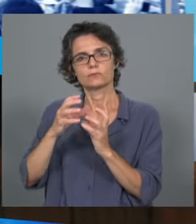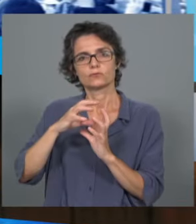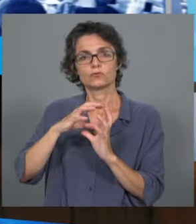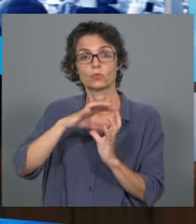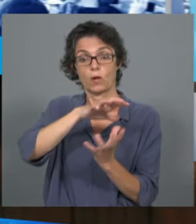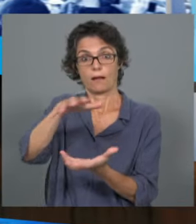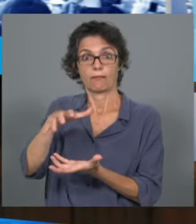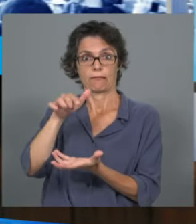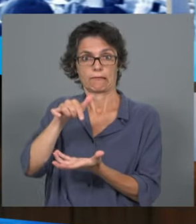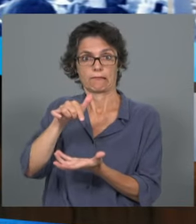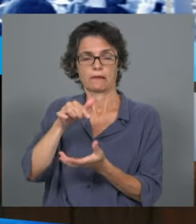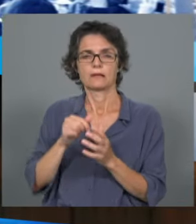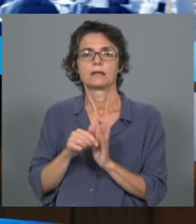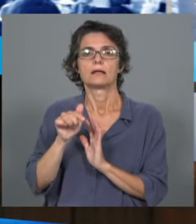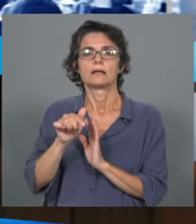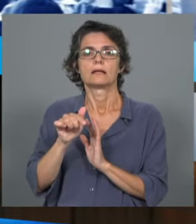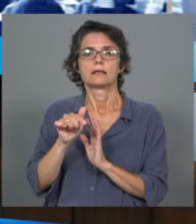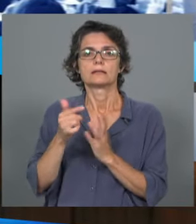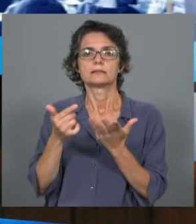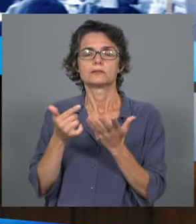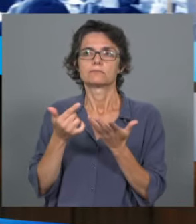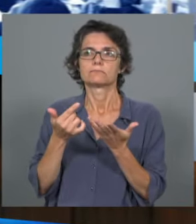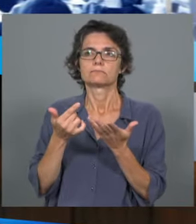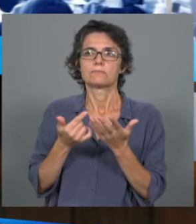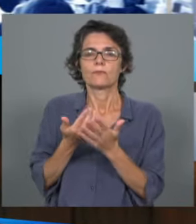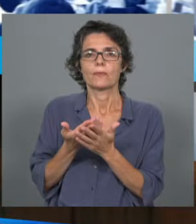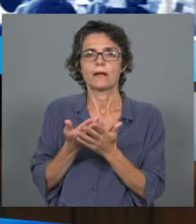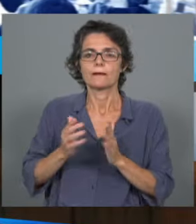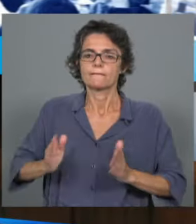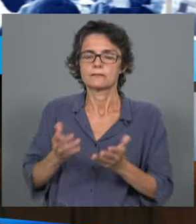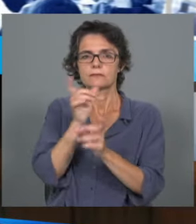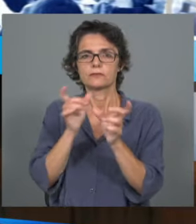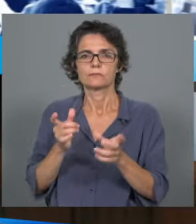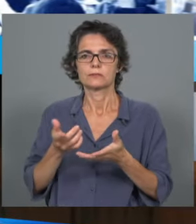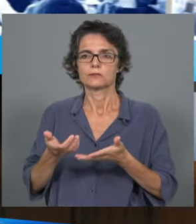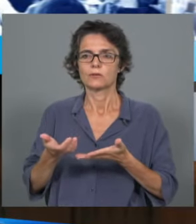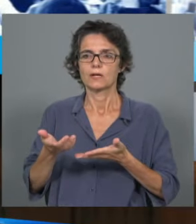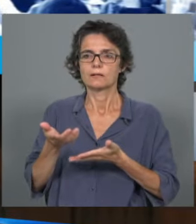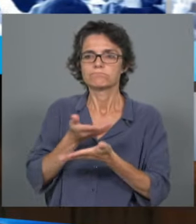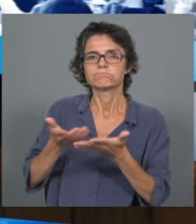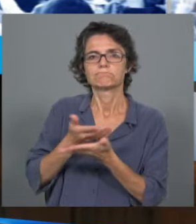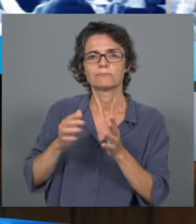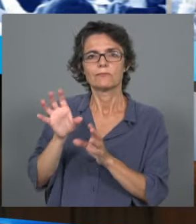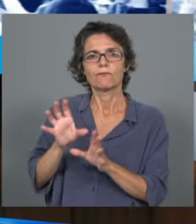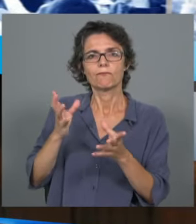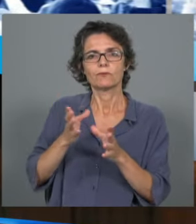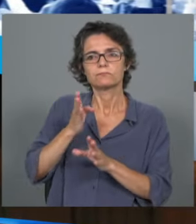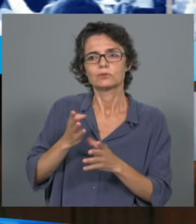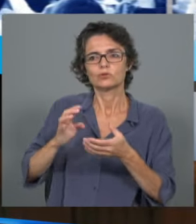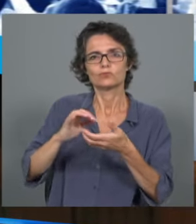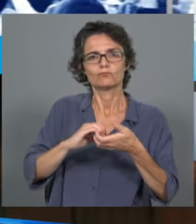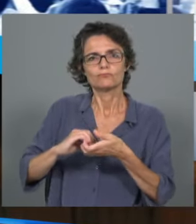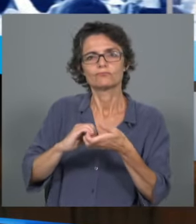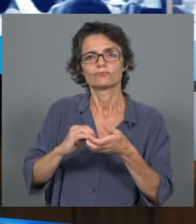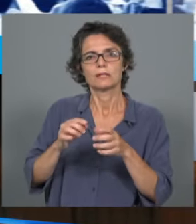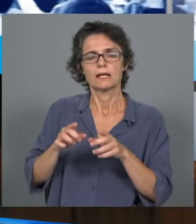isto pressupõe relações justas, fraternas, e que moldam a economia, a política, a sociedade, os hábitos